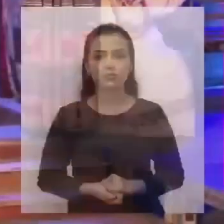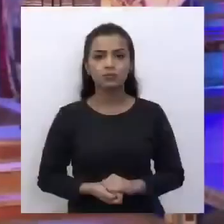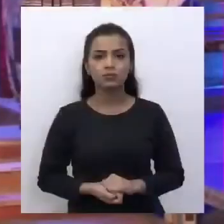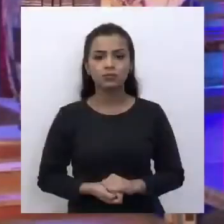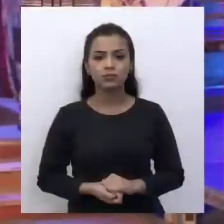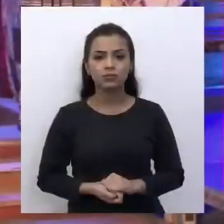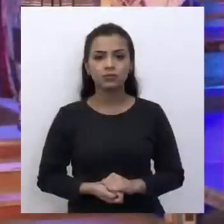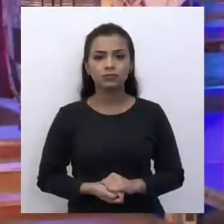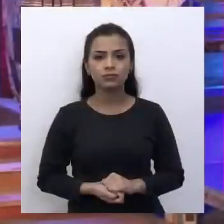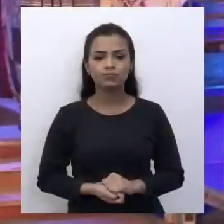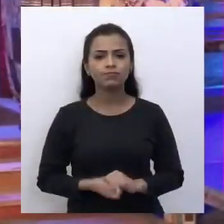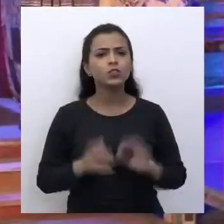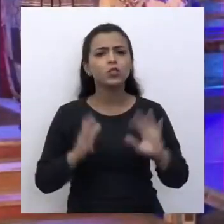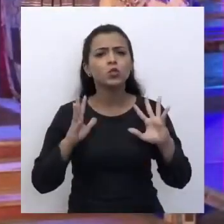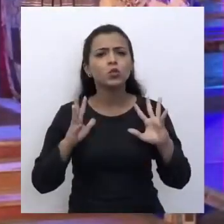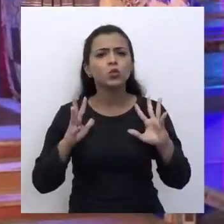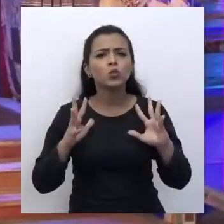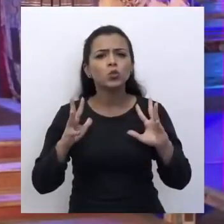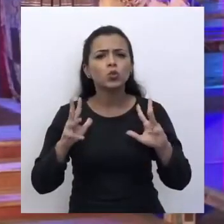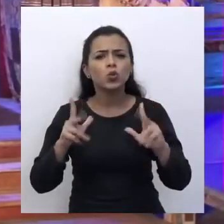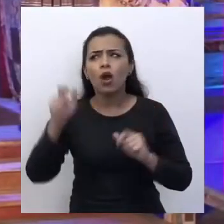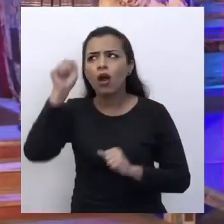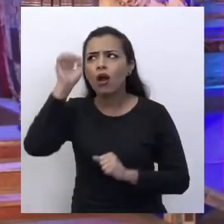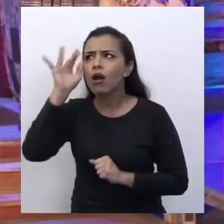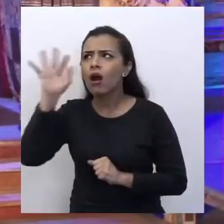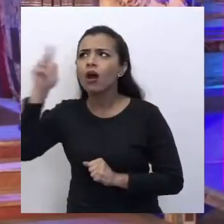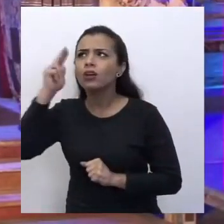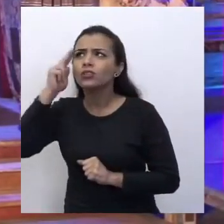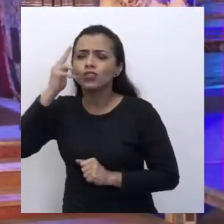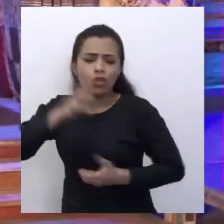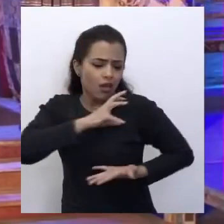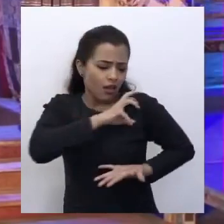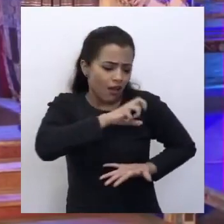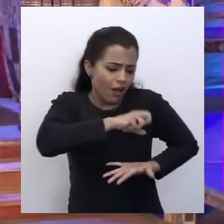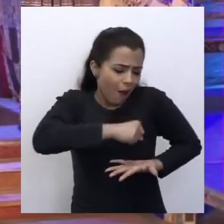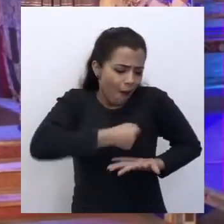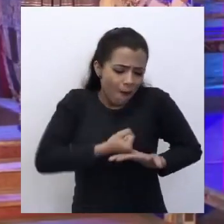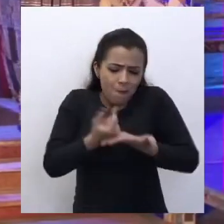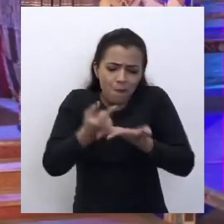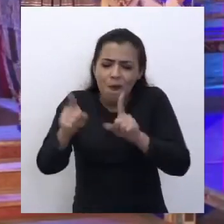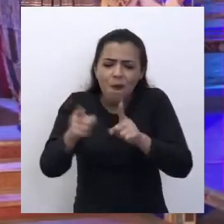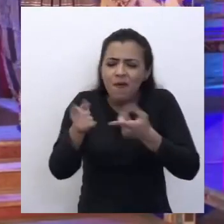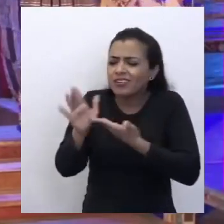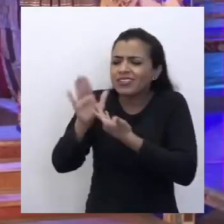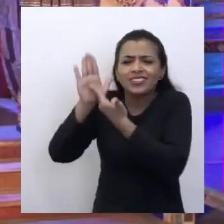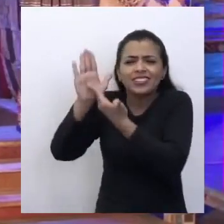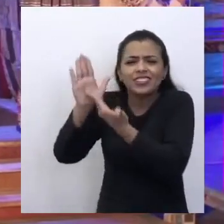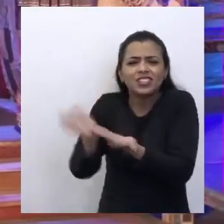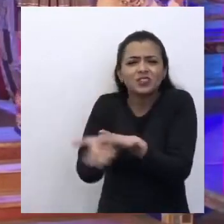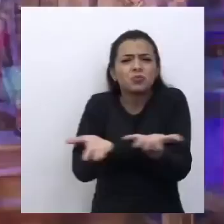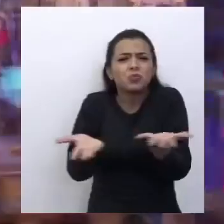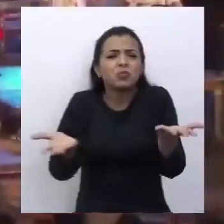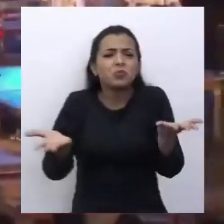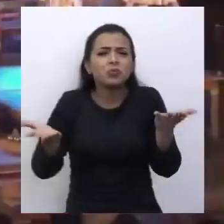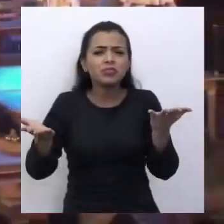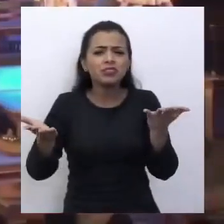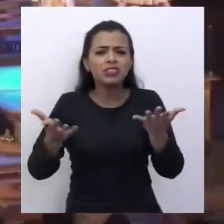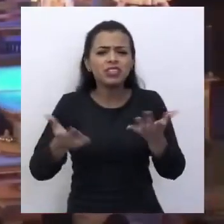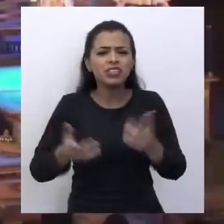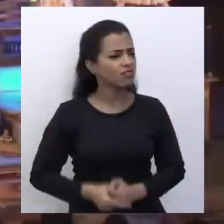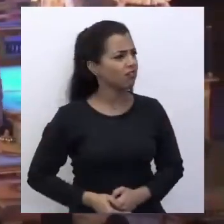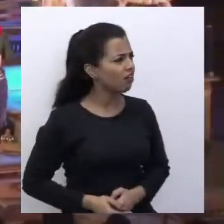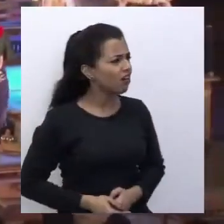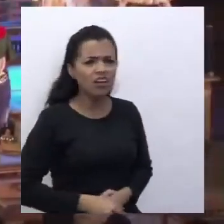Está tudo aqui, o sonho, a música, o amor, a oração, todo o infinito que há nos homens. Nada